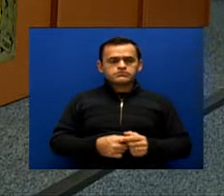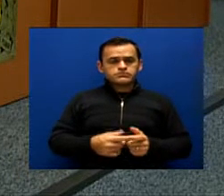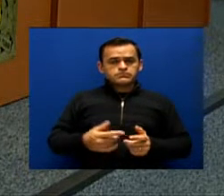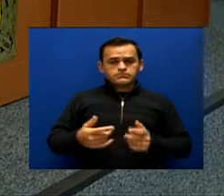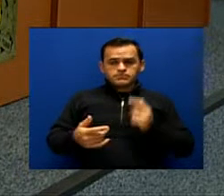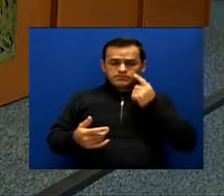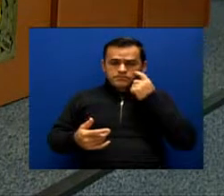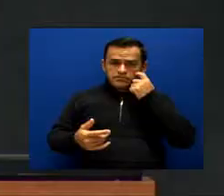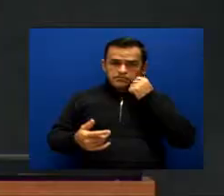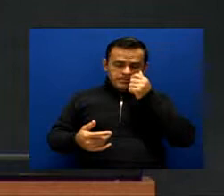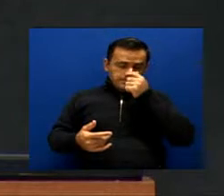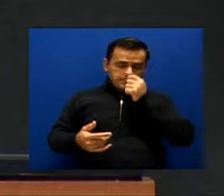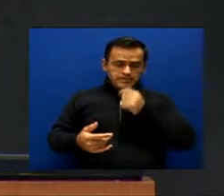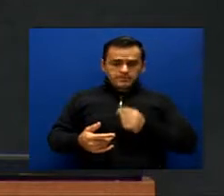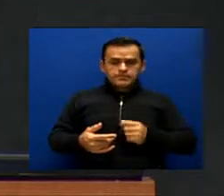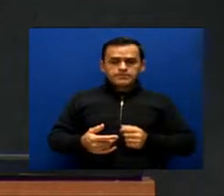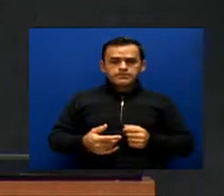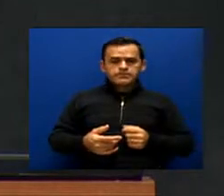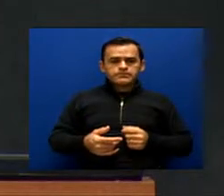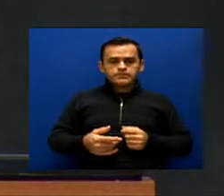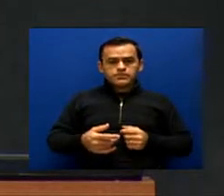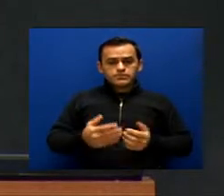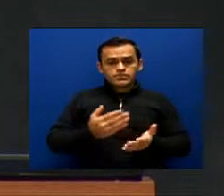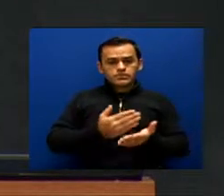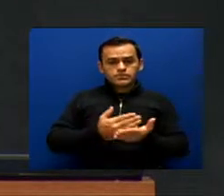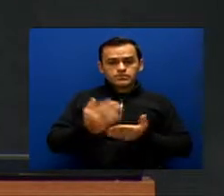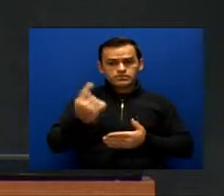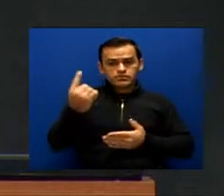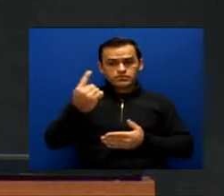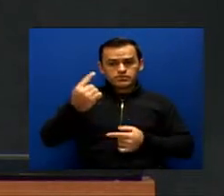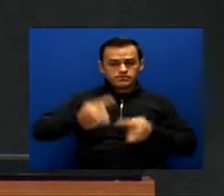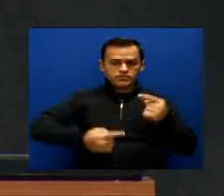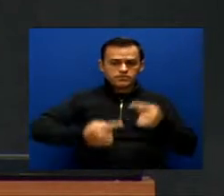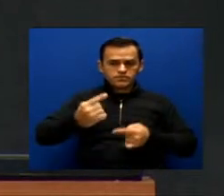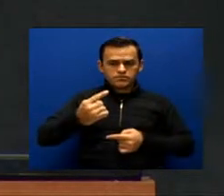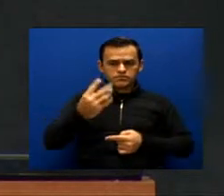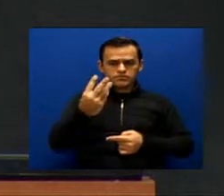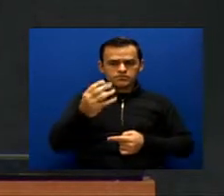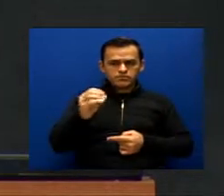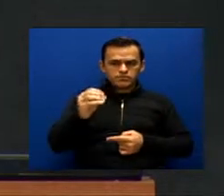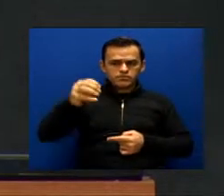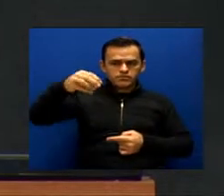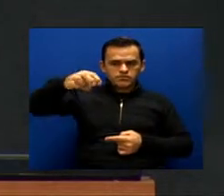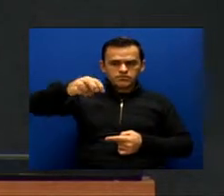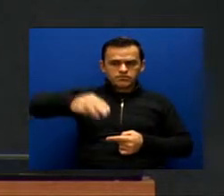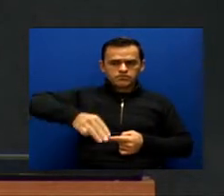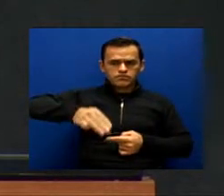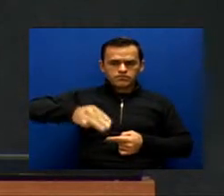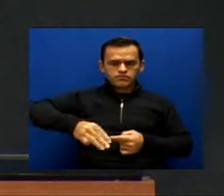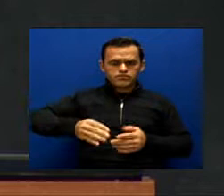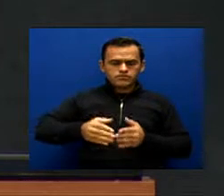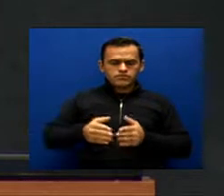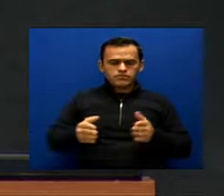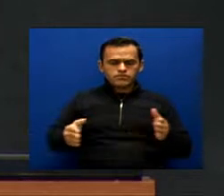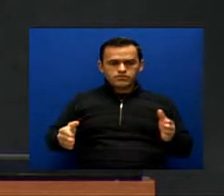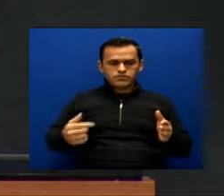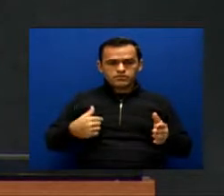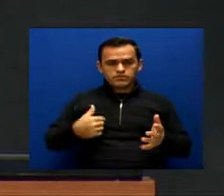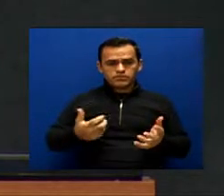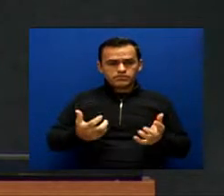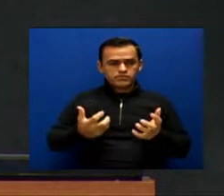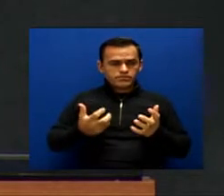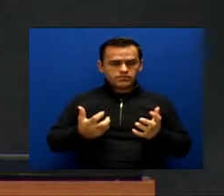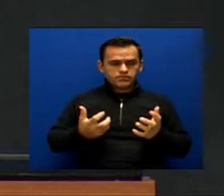Mas só quando entrar na primeira discussão. 30 minutos. Olha, eu quero